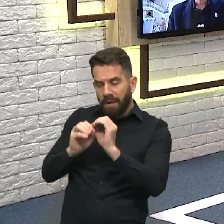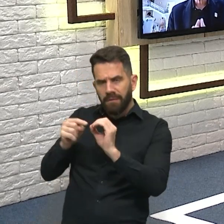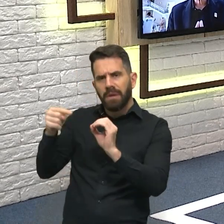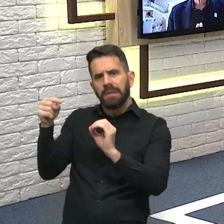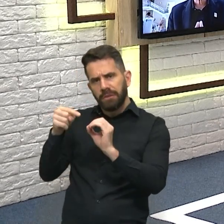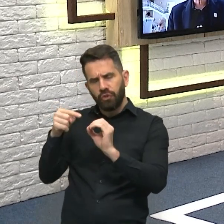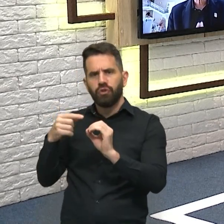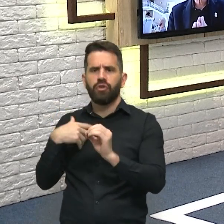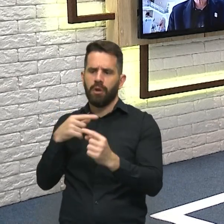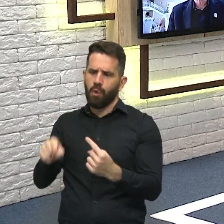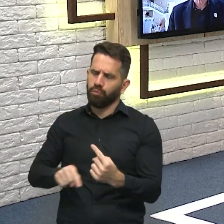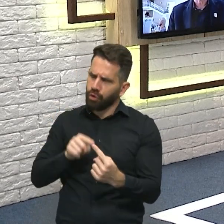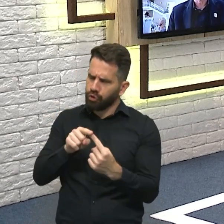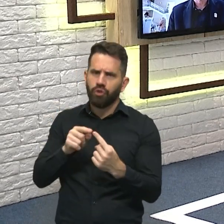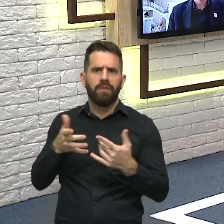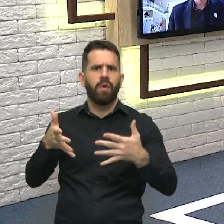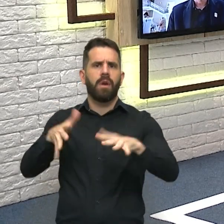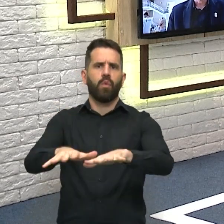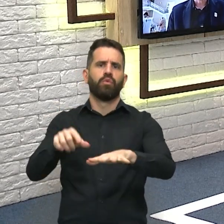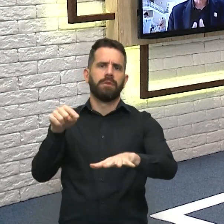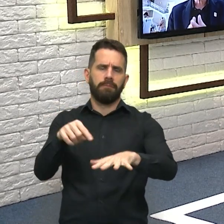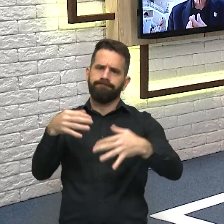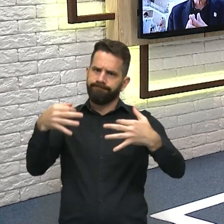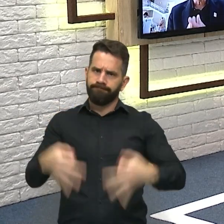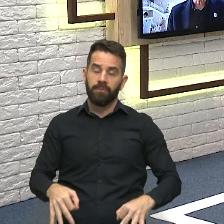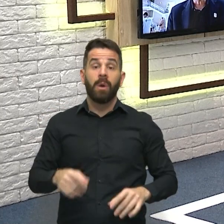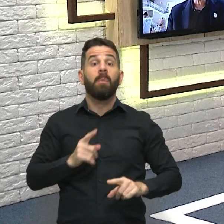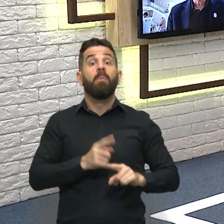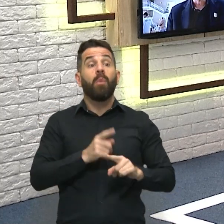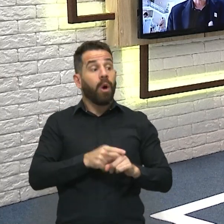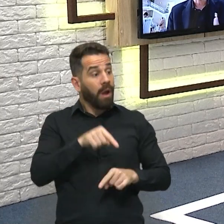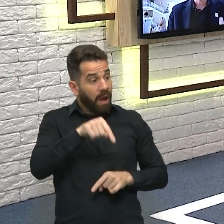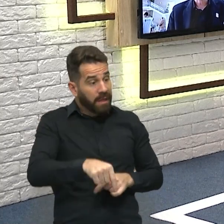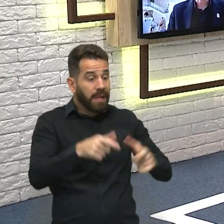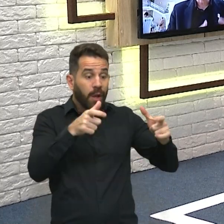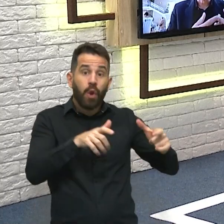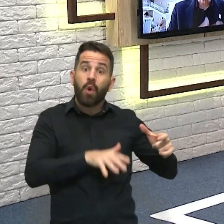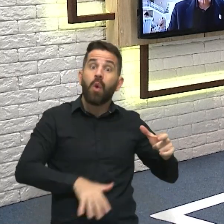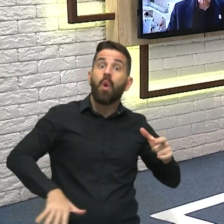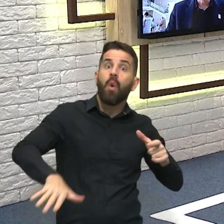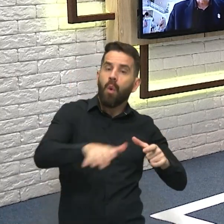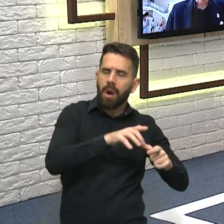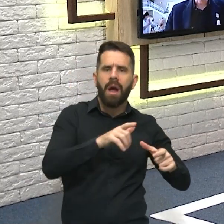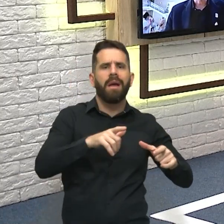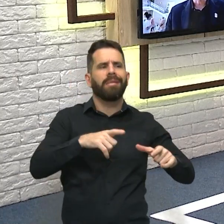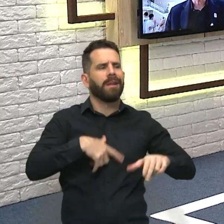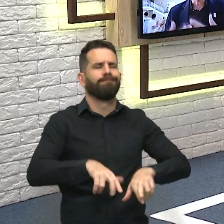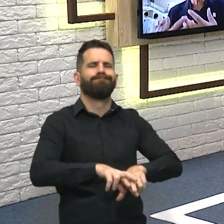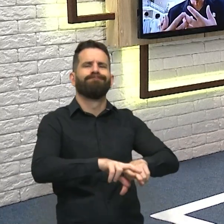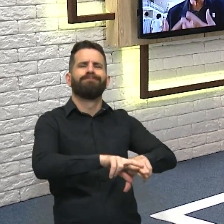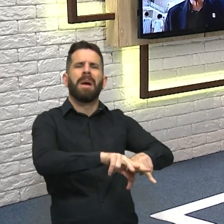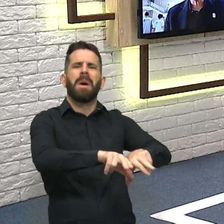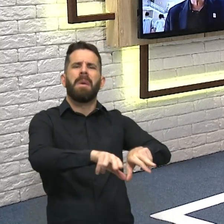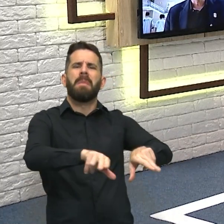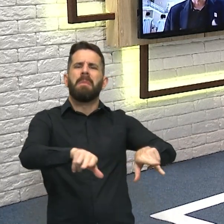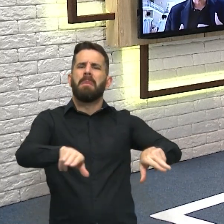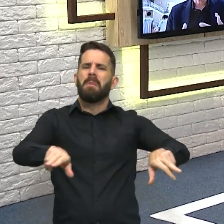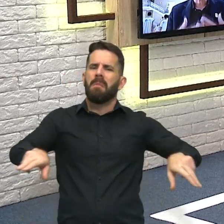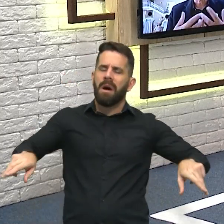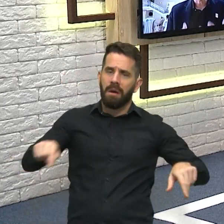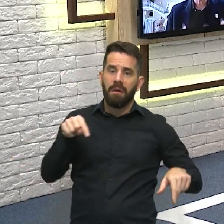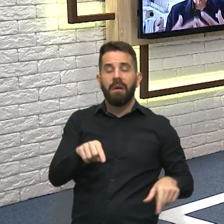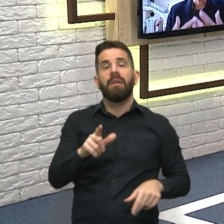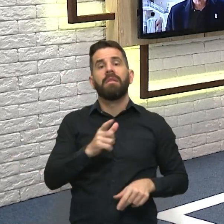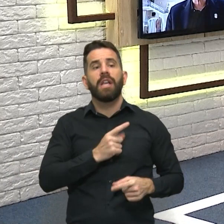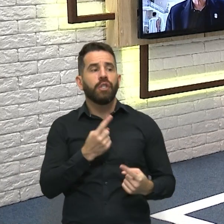entendemos que aqui é o espaço da diversidade. Aqui nessa instituição, nós valorizamos o diálogo, nós valorizamos o debate de ideias, a